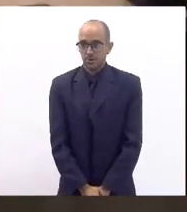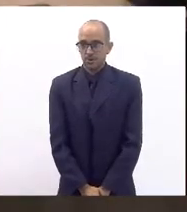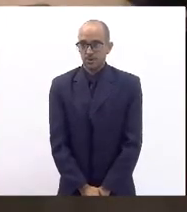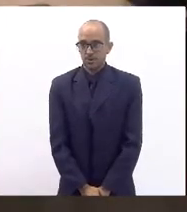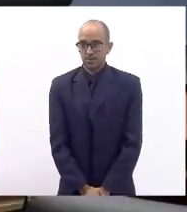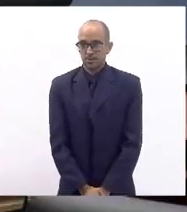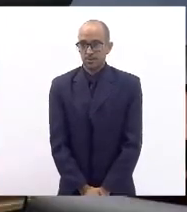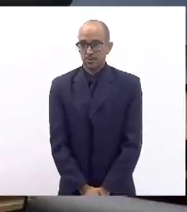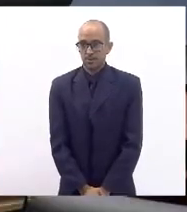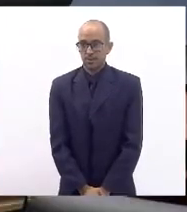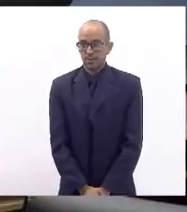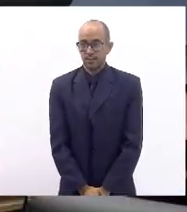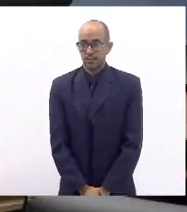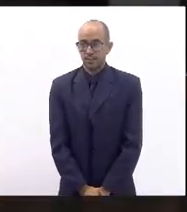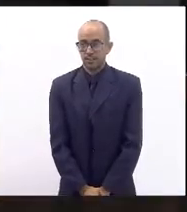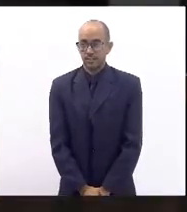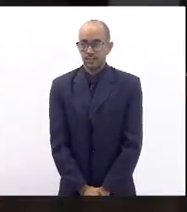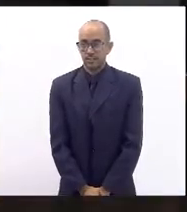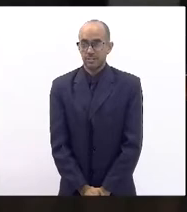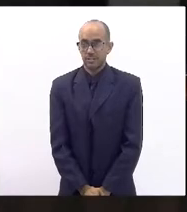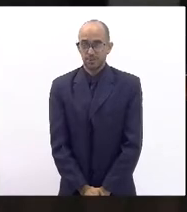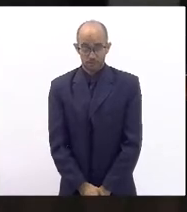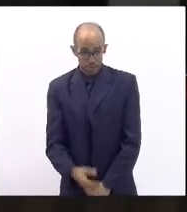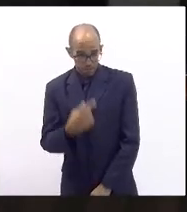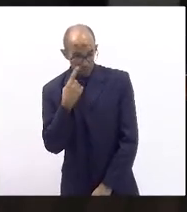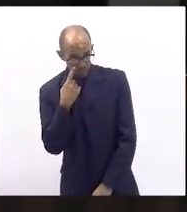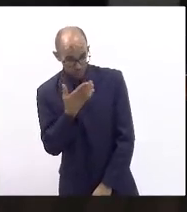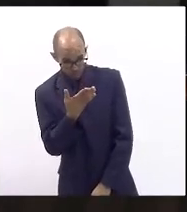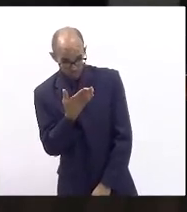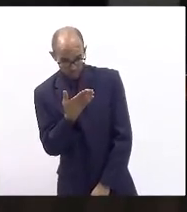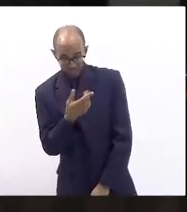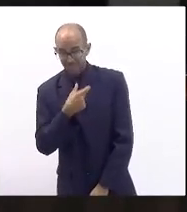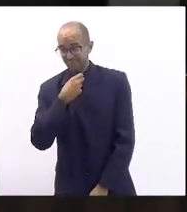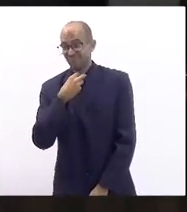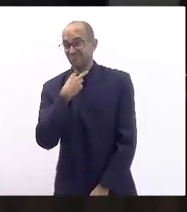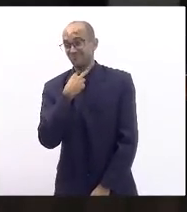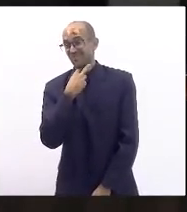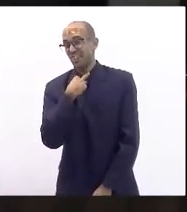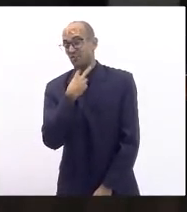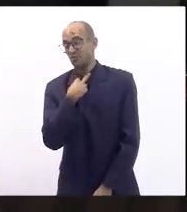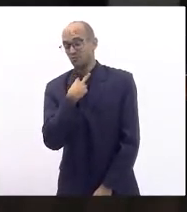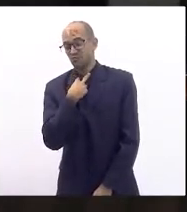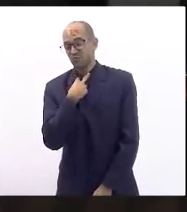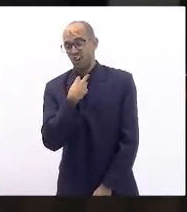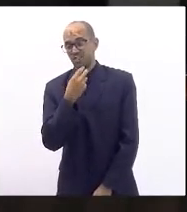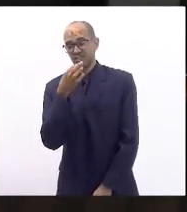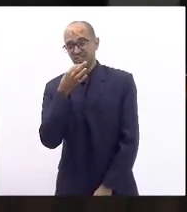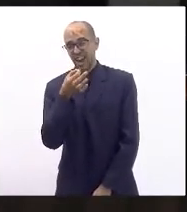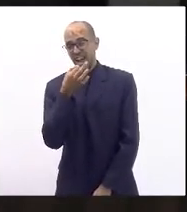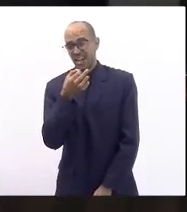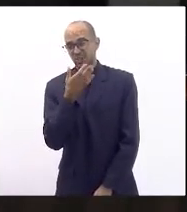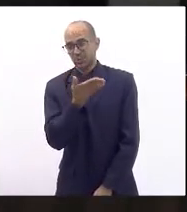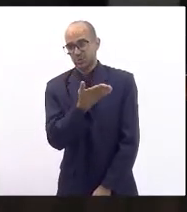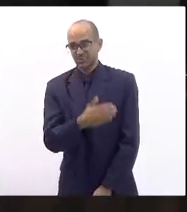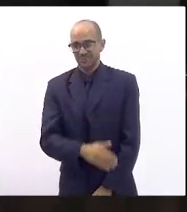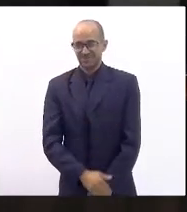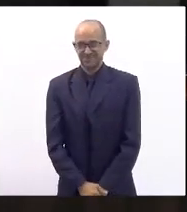hoje Cês viram Consertei voz de locutor nosso amigo